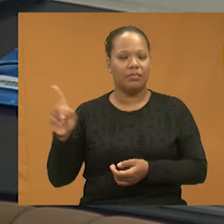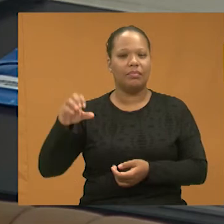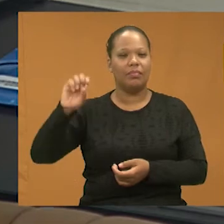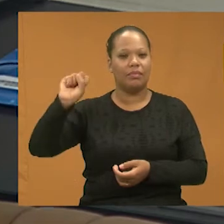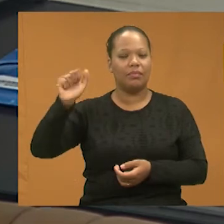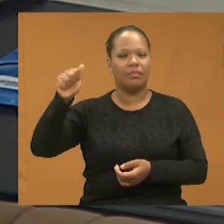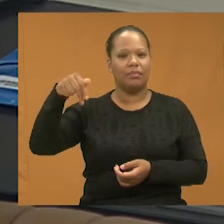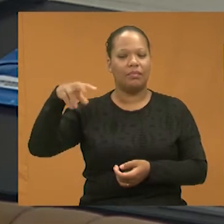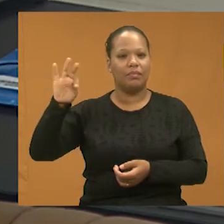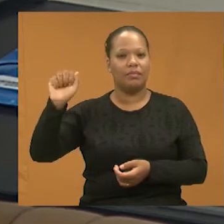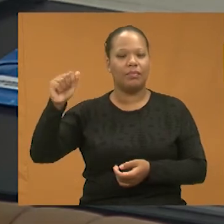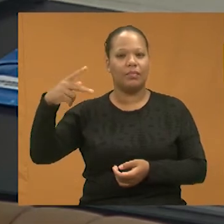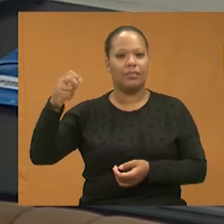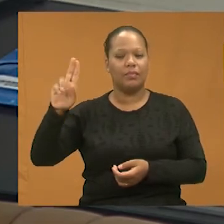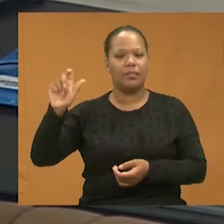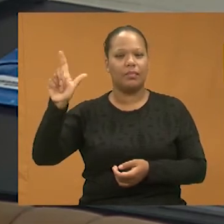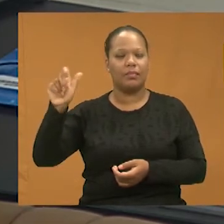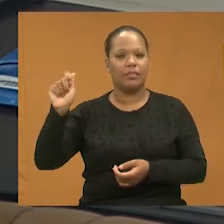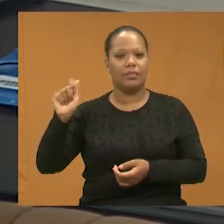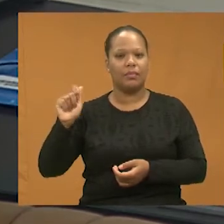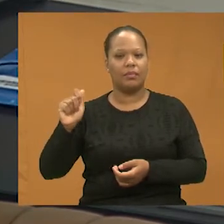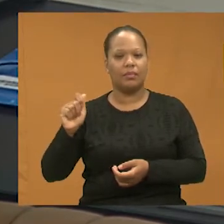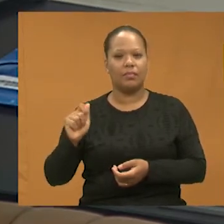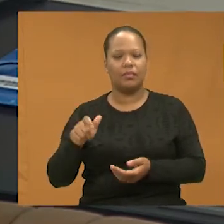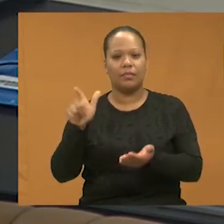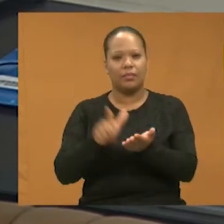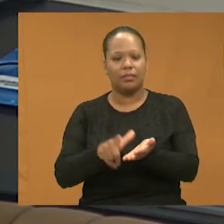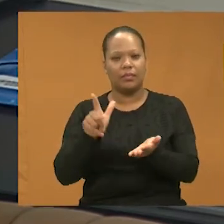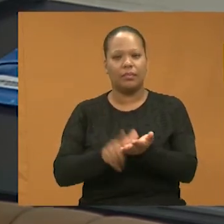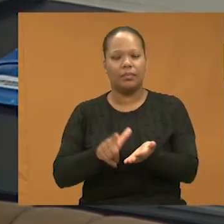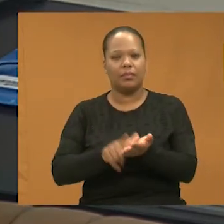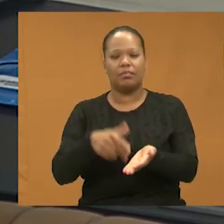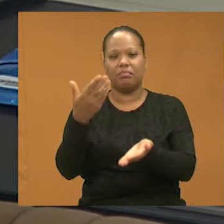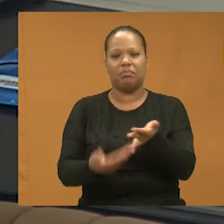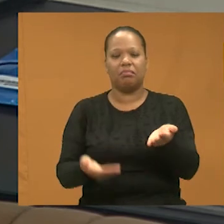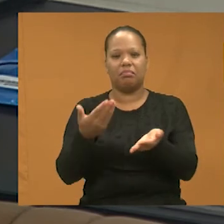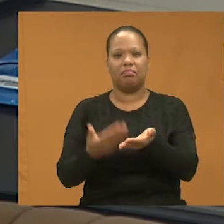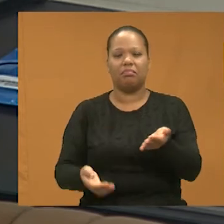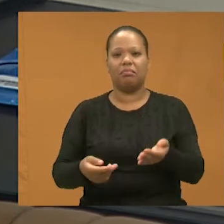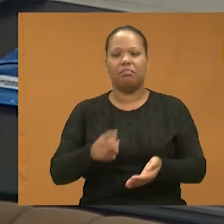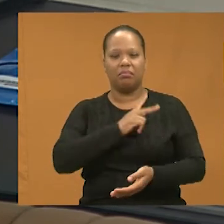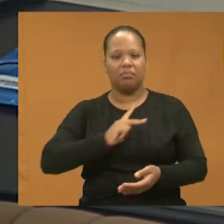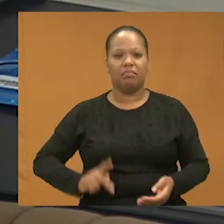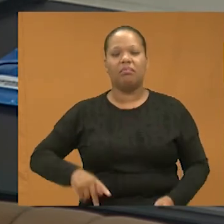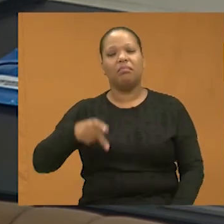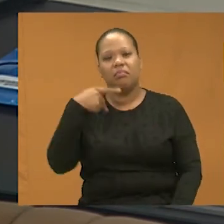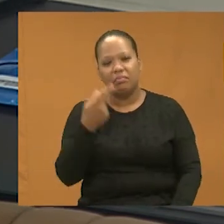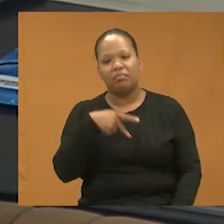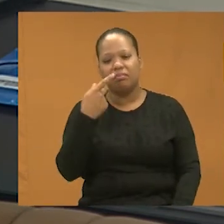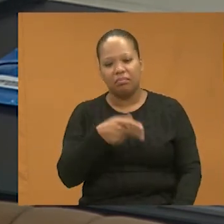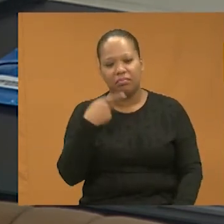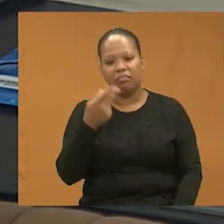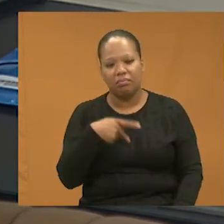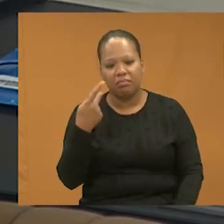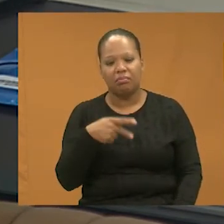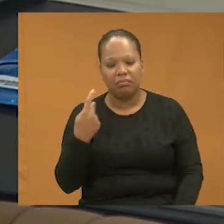Tá tudo lá no, aí no meu gabinete. Só gasta papel, e vereador falando e gastando, e